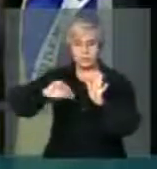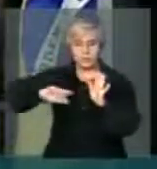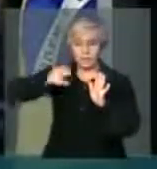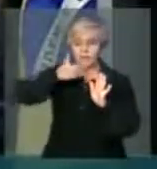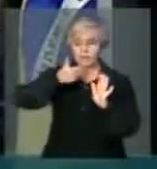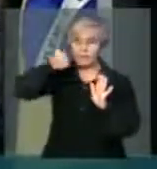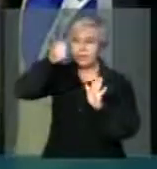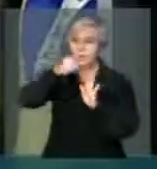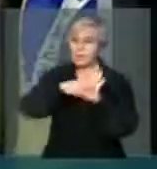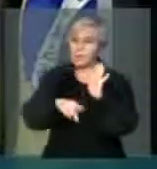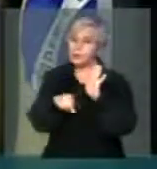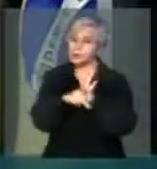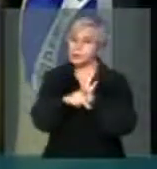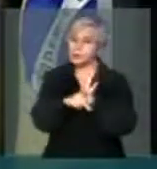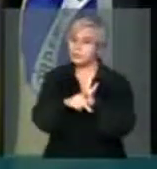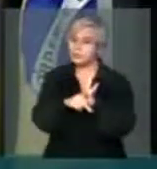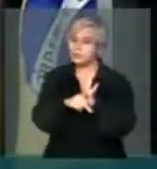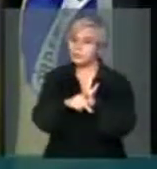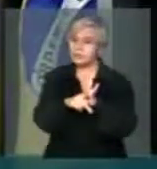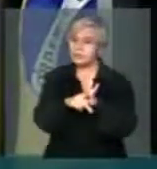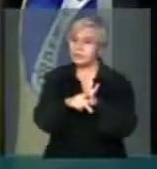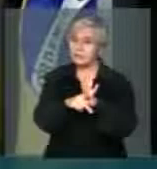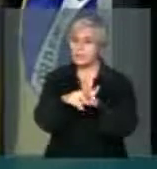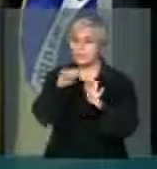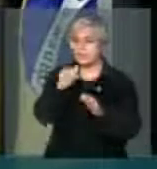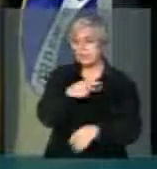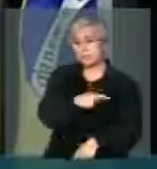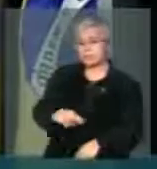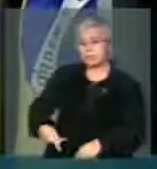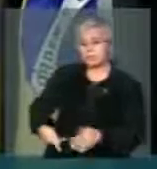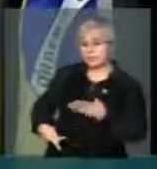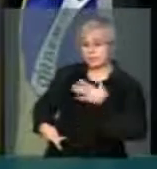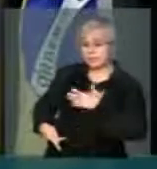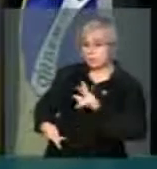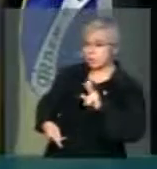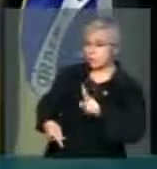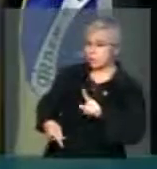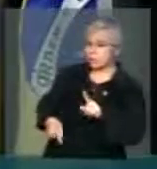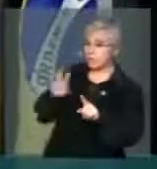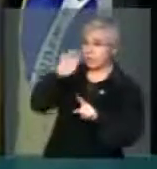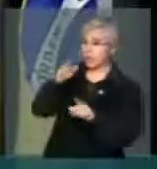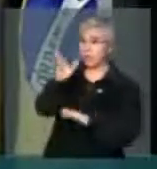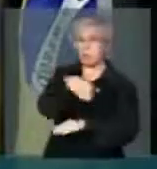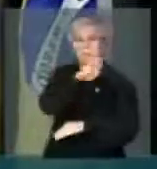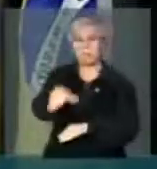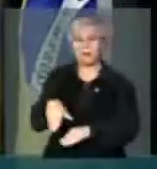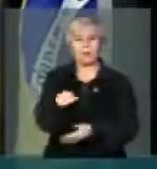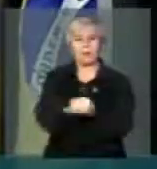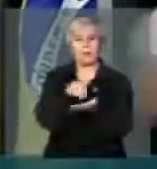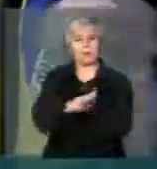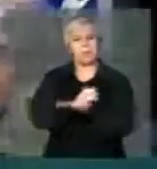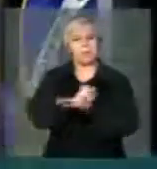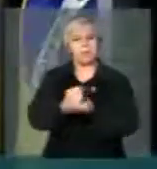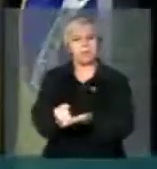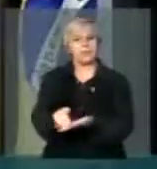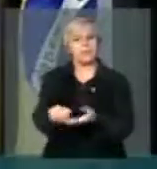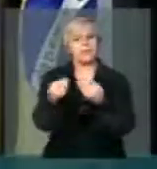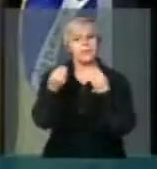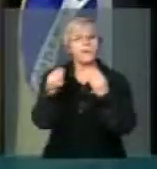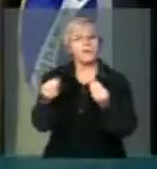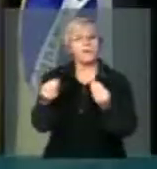as medidas provisórias, meu caro líder José Guimarães, infelizmente, são de maneira